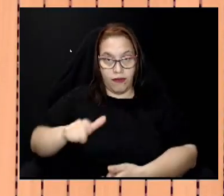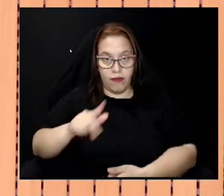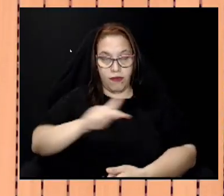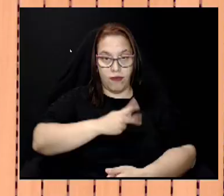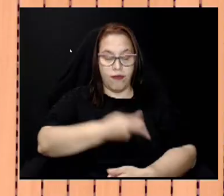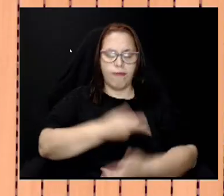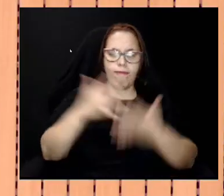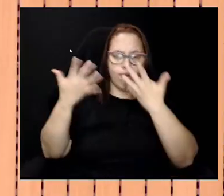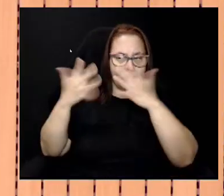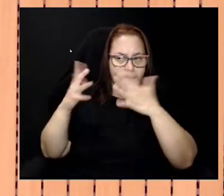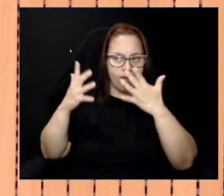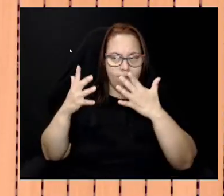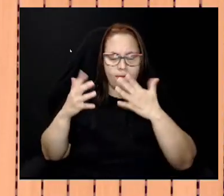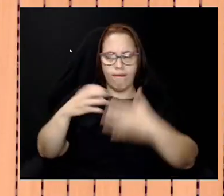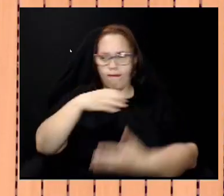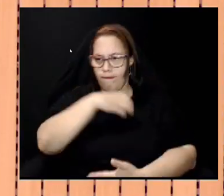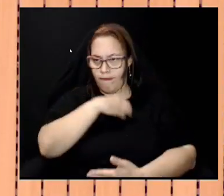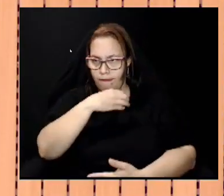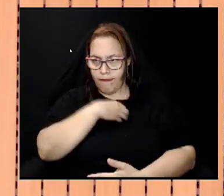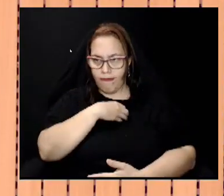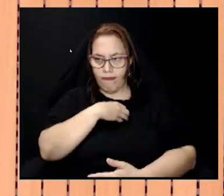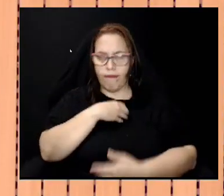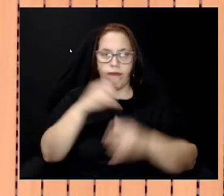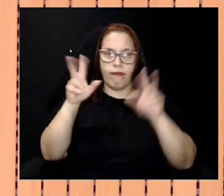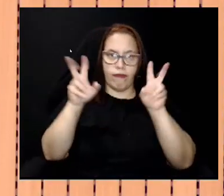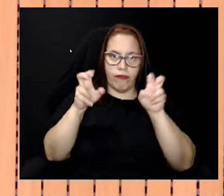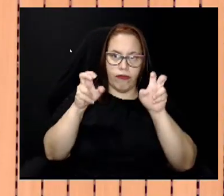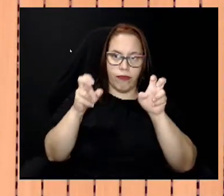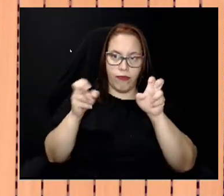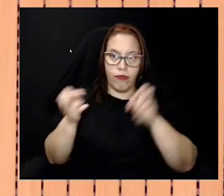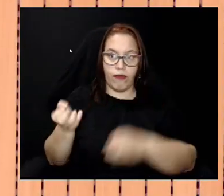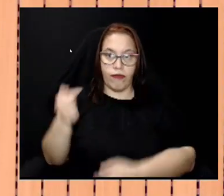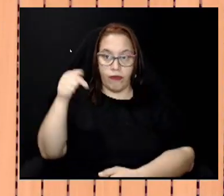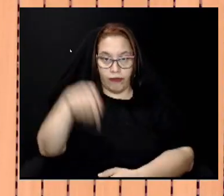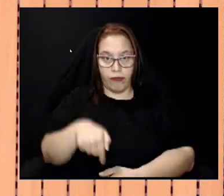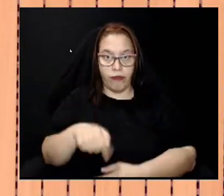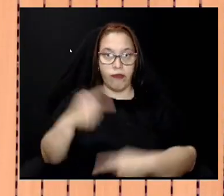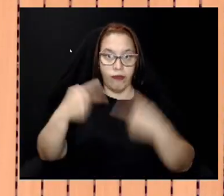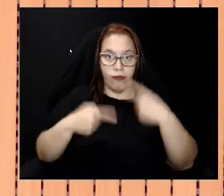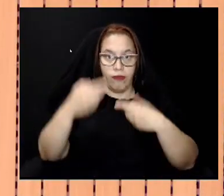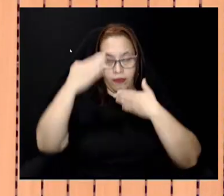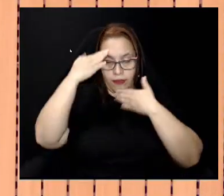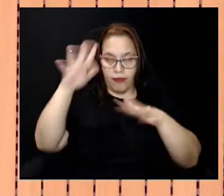grande sensibilidade em trazer um assunto tão áspero aqui para a discussão. Muito obrigado.